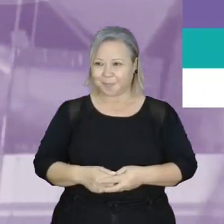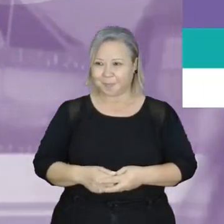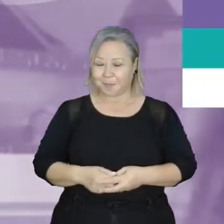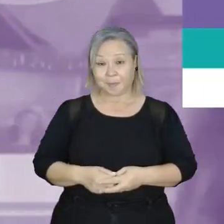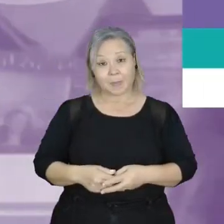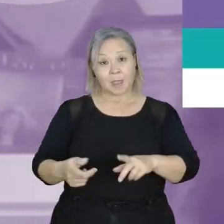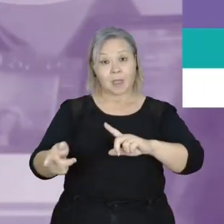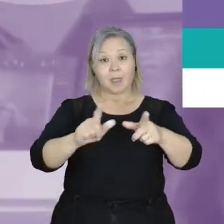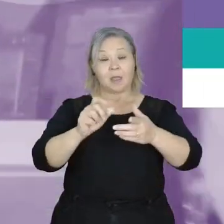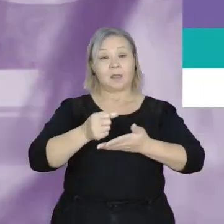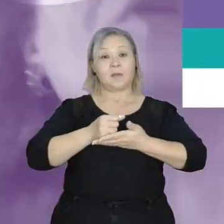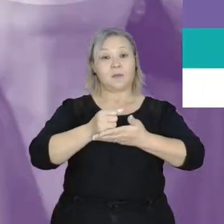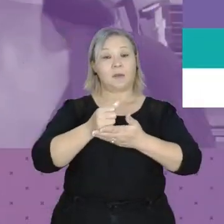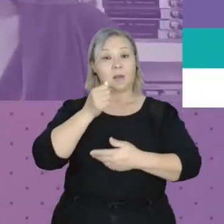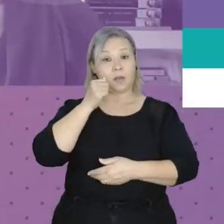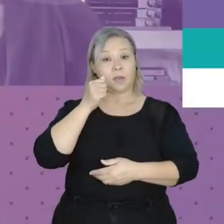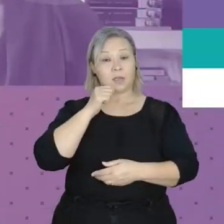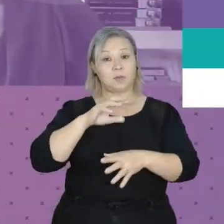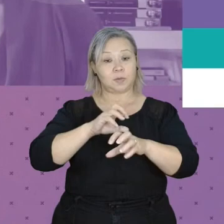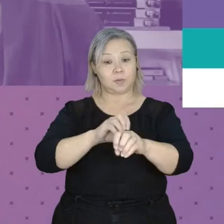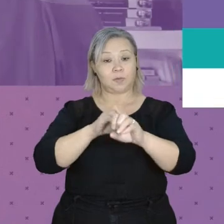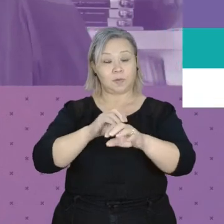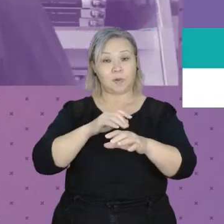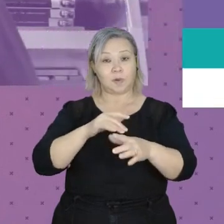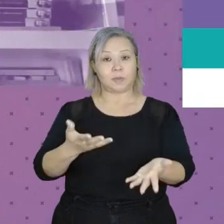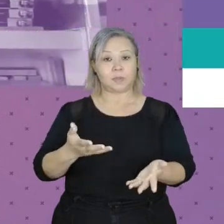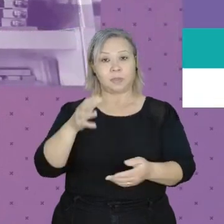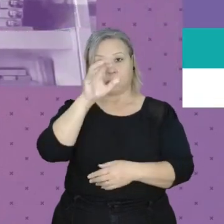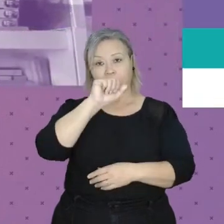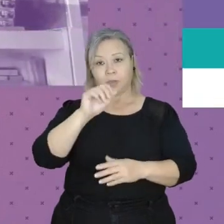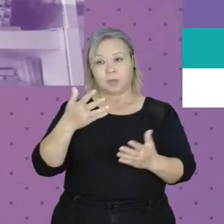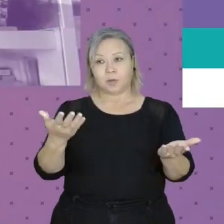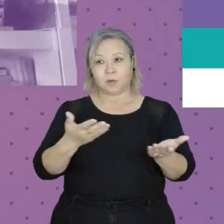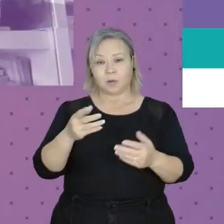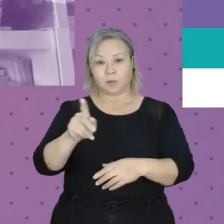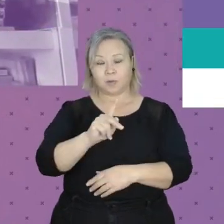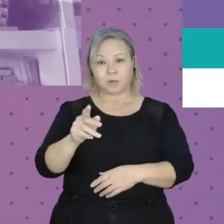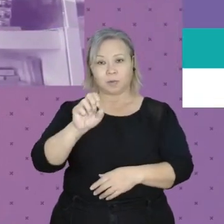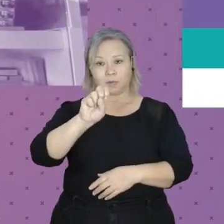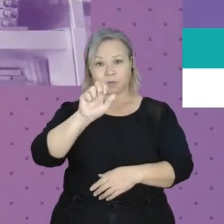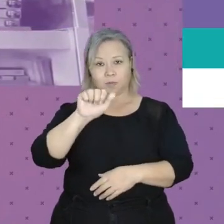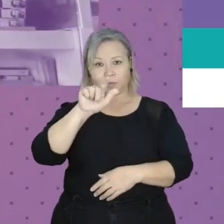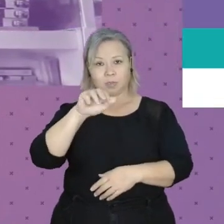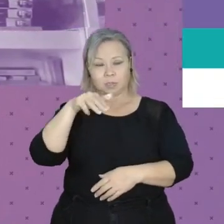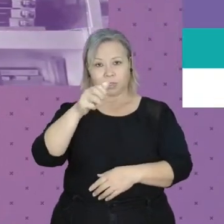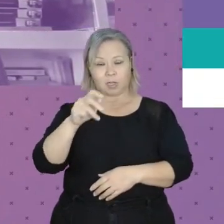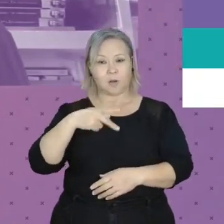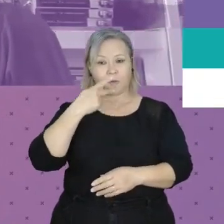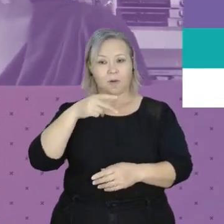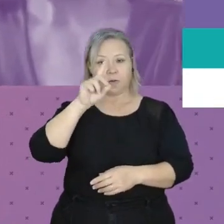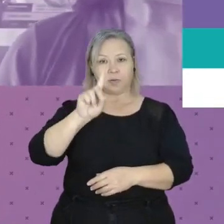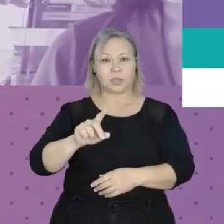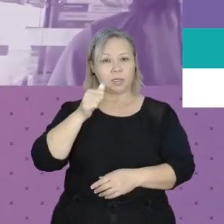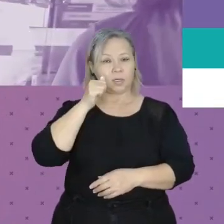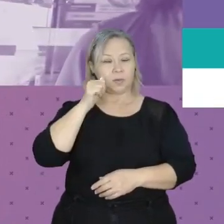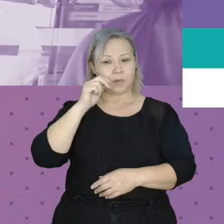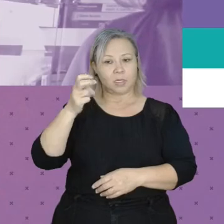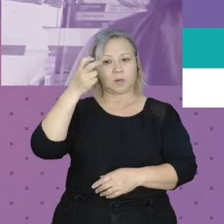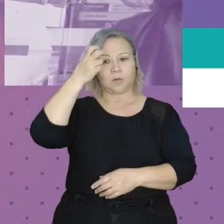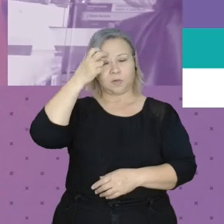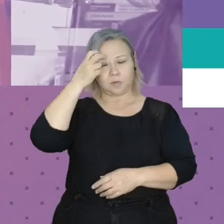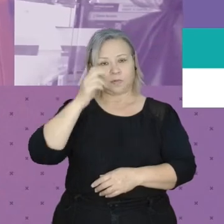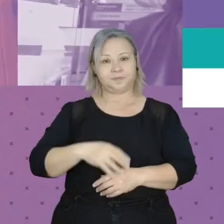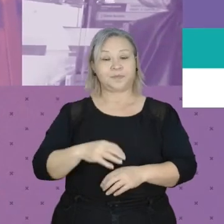No TV Elas por Elas Formação Eleições de hoje, a professora Selma Rocha falou sobre o direito das mulheres à cultura. E na